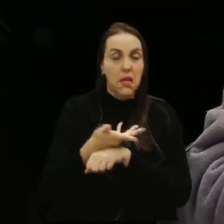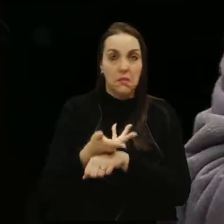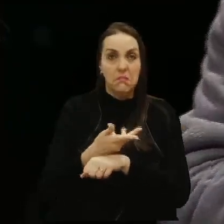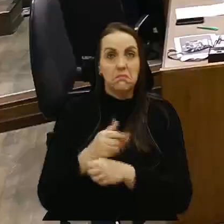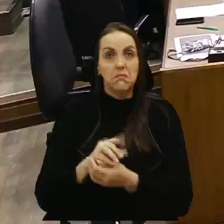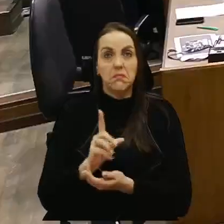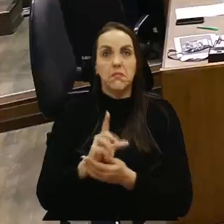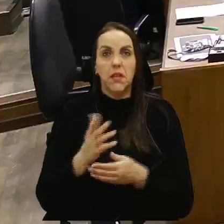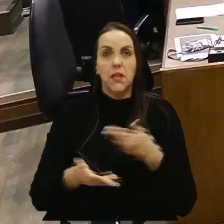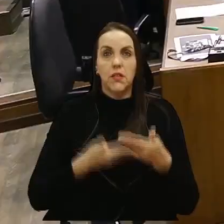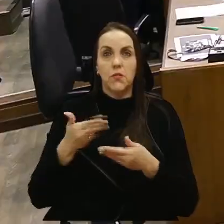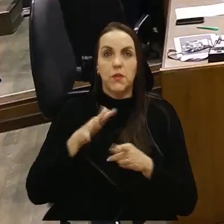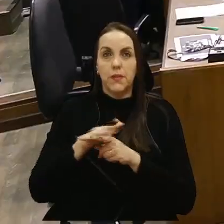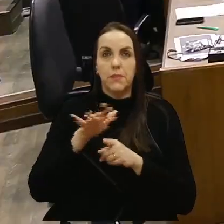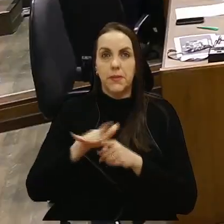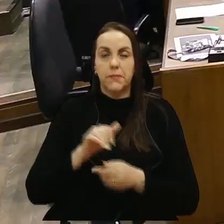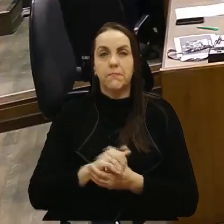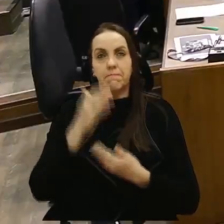presidente.